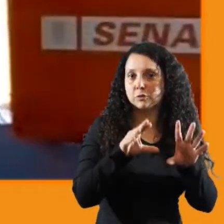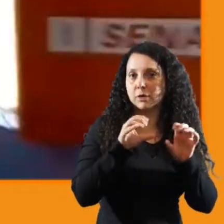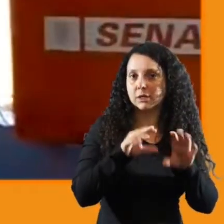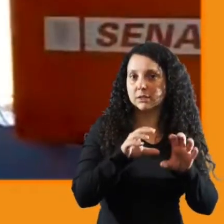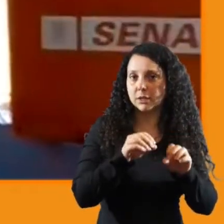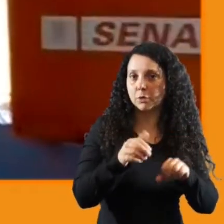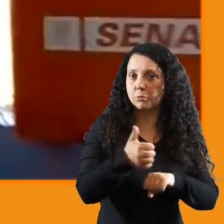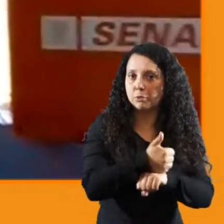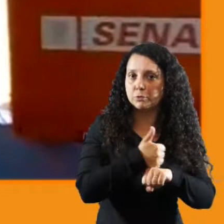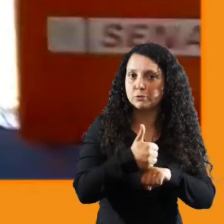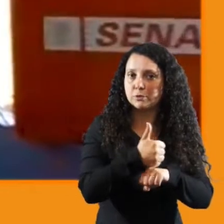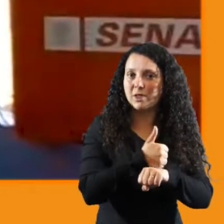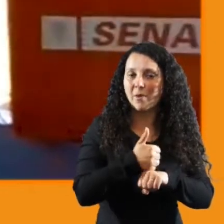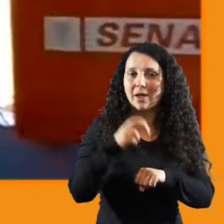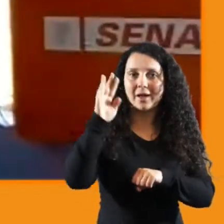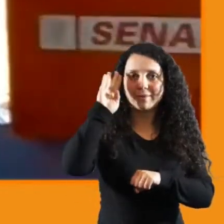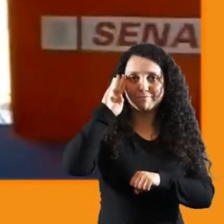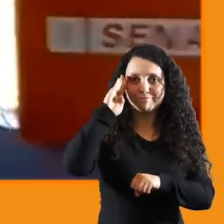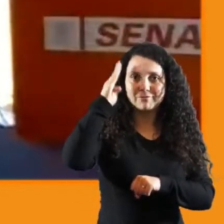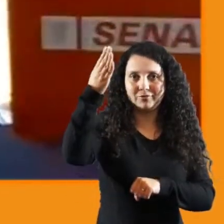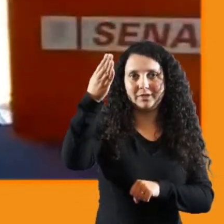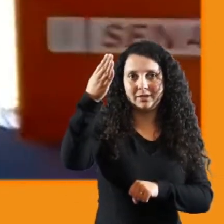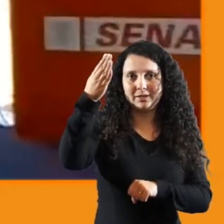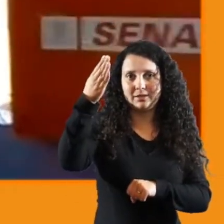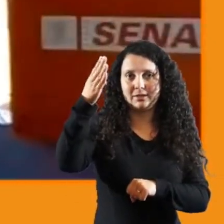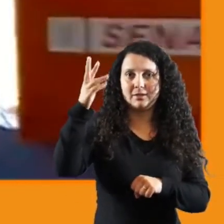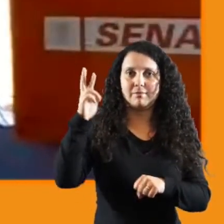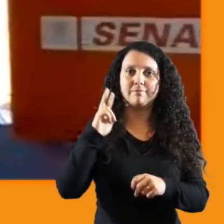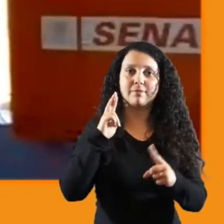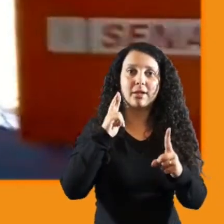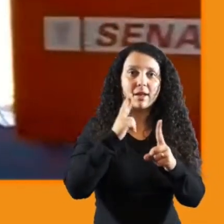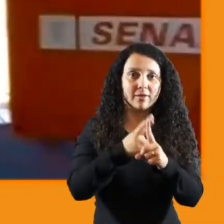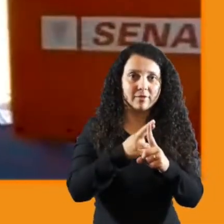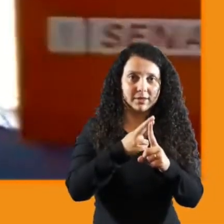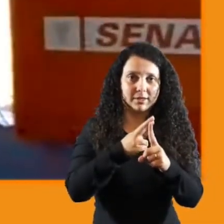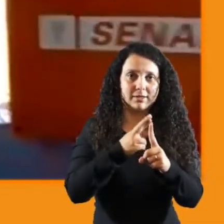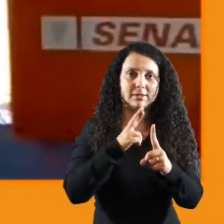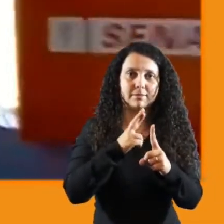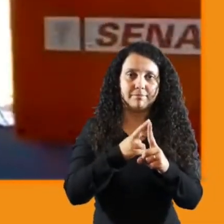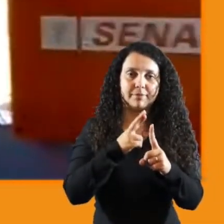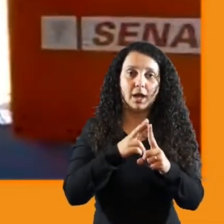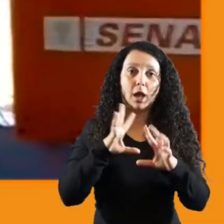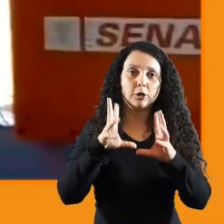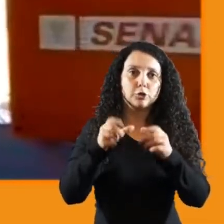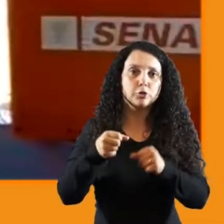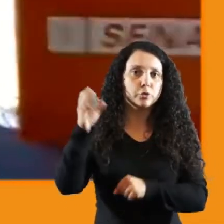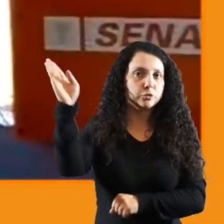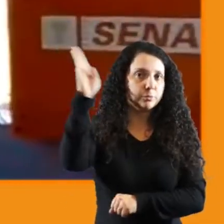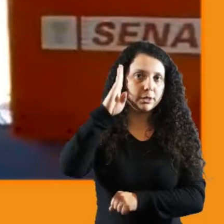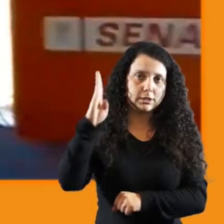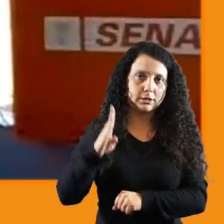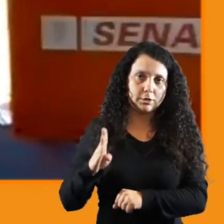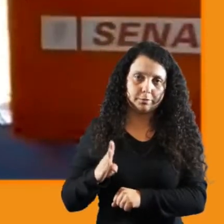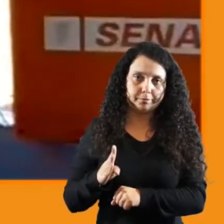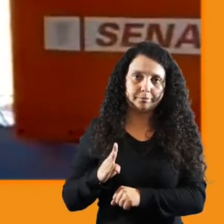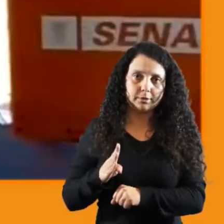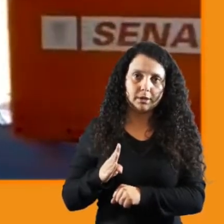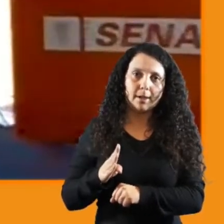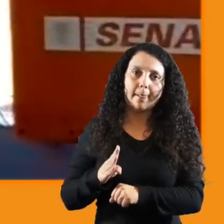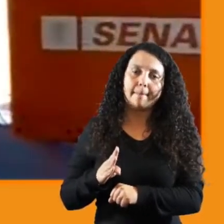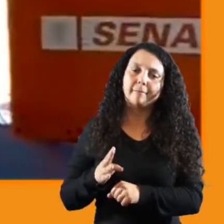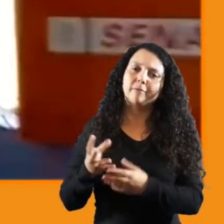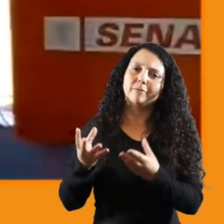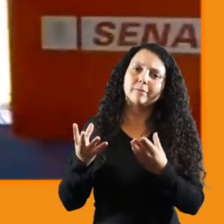referência não só no Rio Grande do Sul, mas também em todo o Brasil. Nós temos aí diversos cursos de